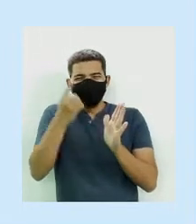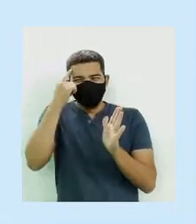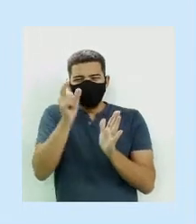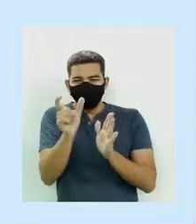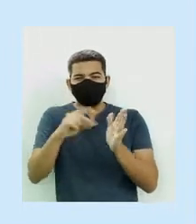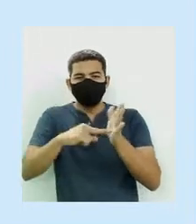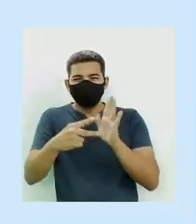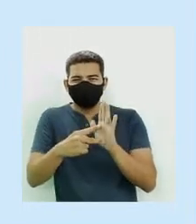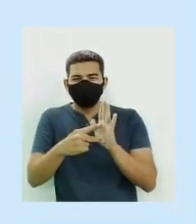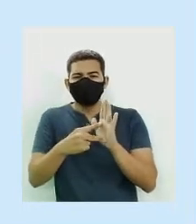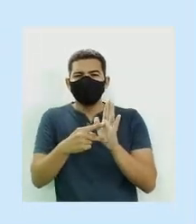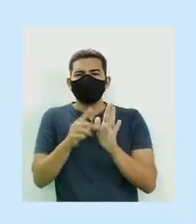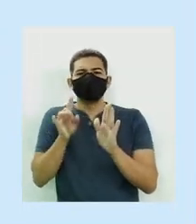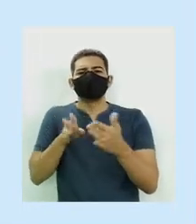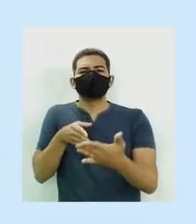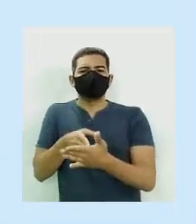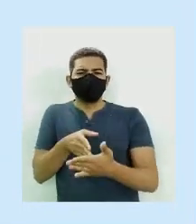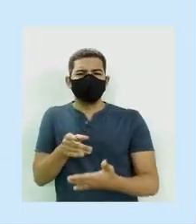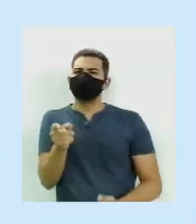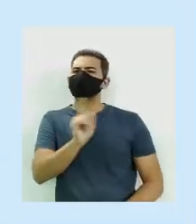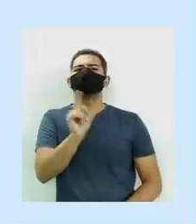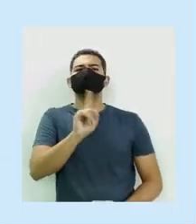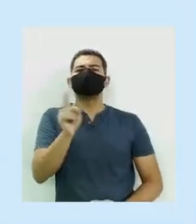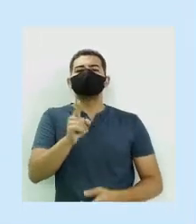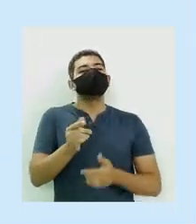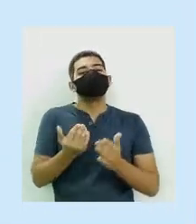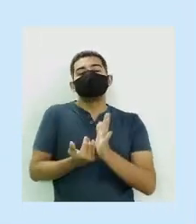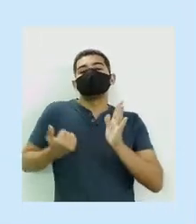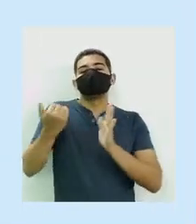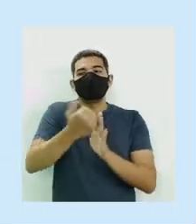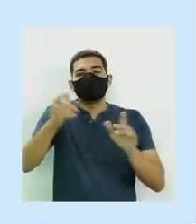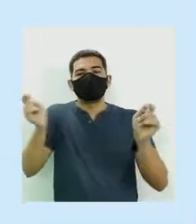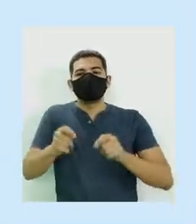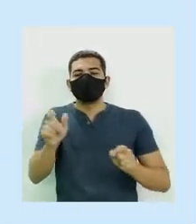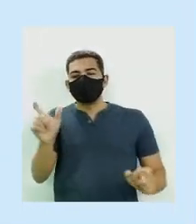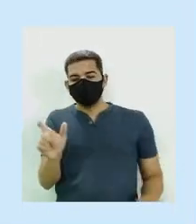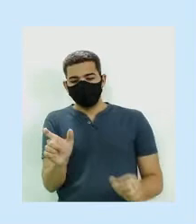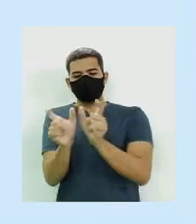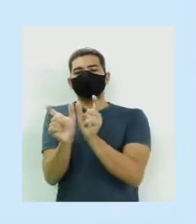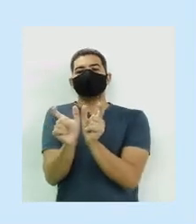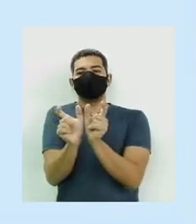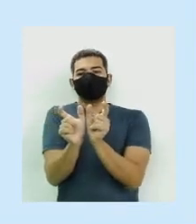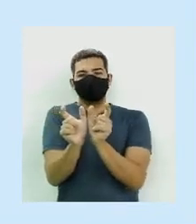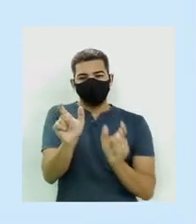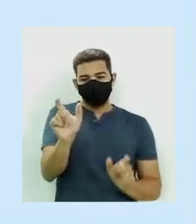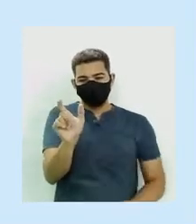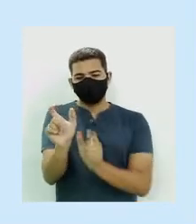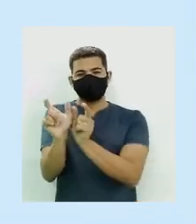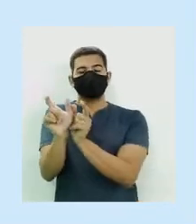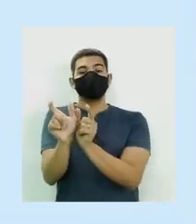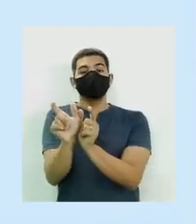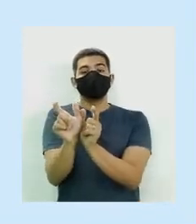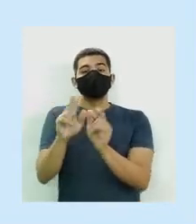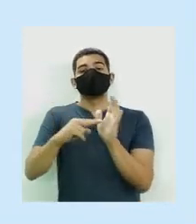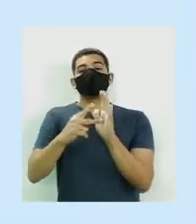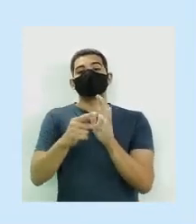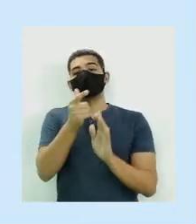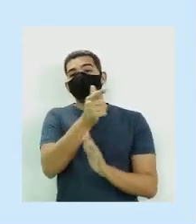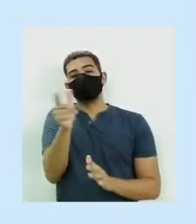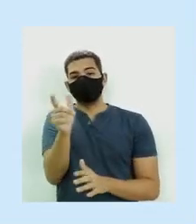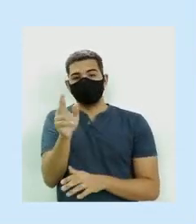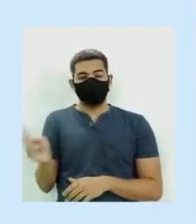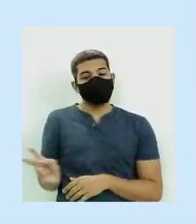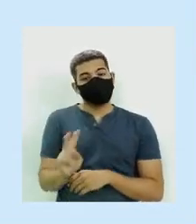mostrar para vocês no exemplo de slam que eu trouxe, a gente pode agregar outros significados, outros valores